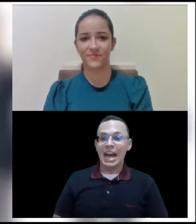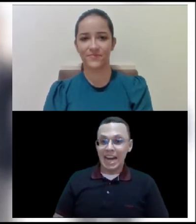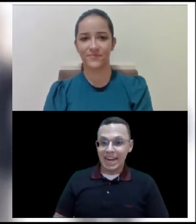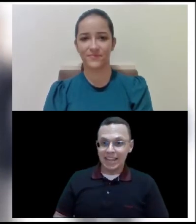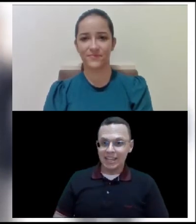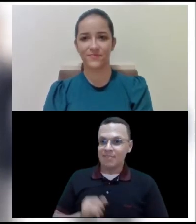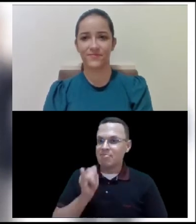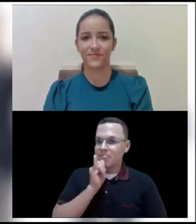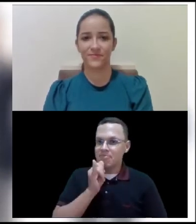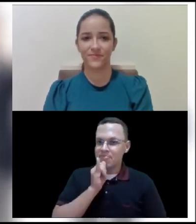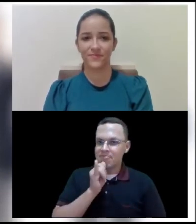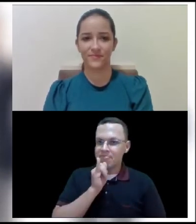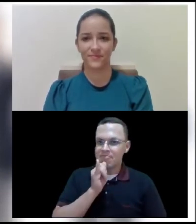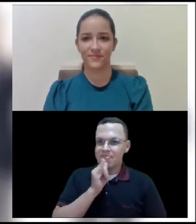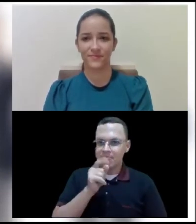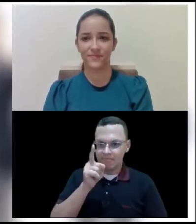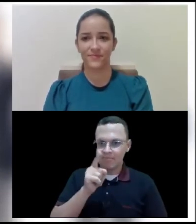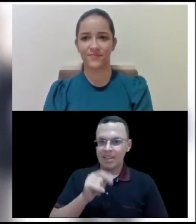Ó, aranha.